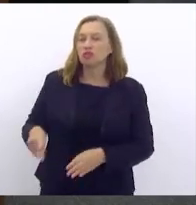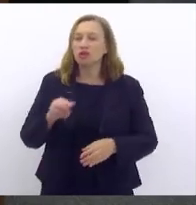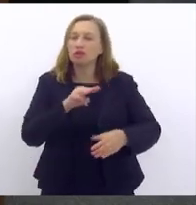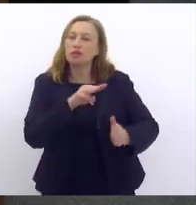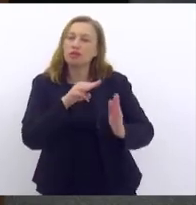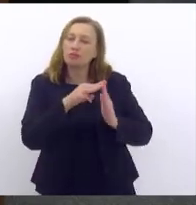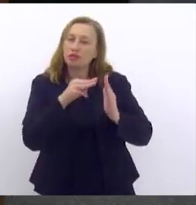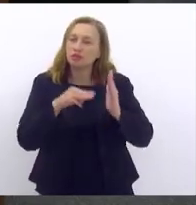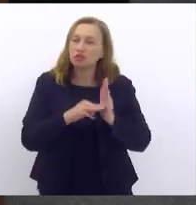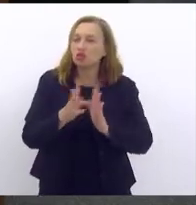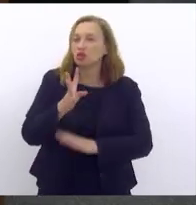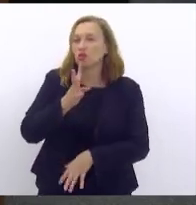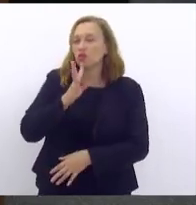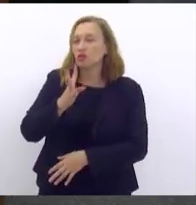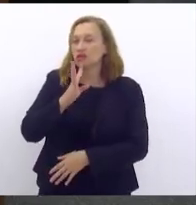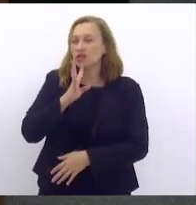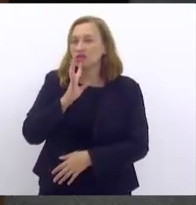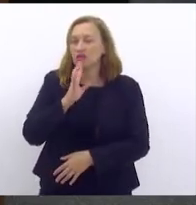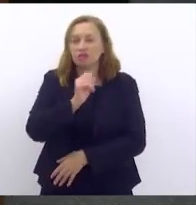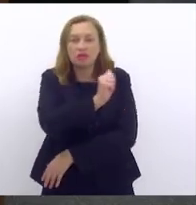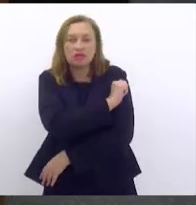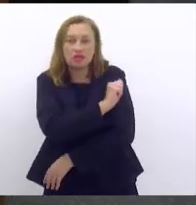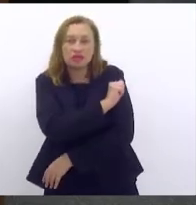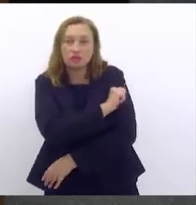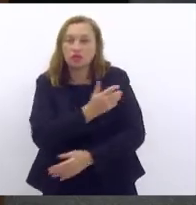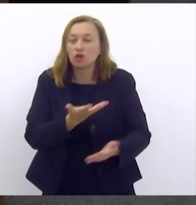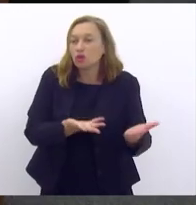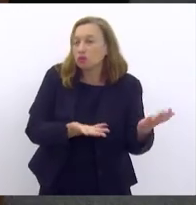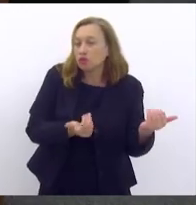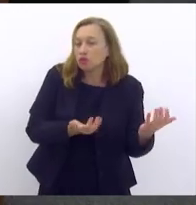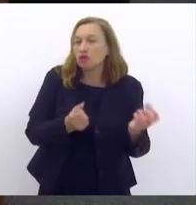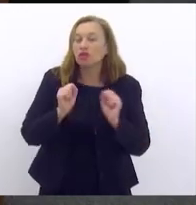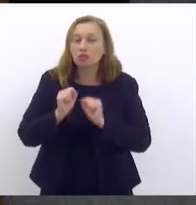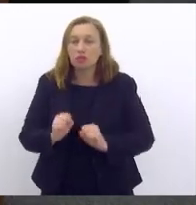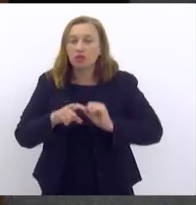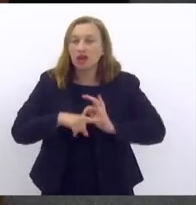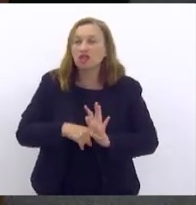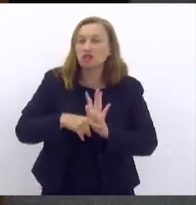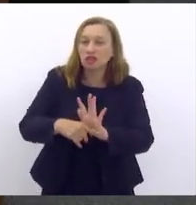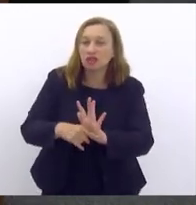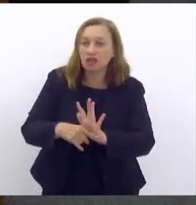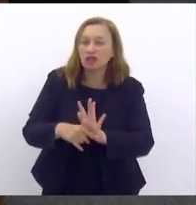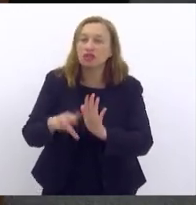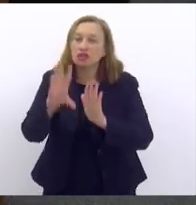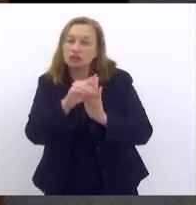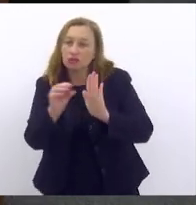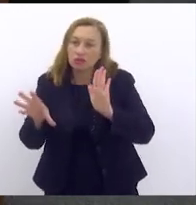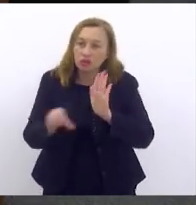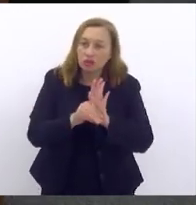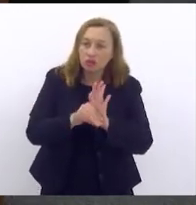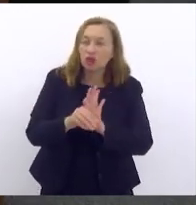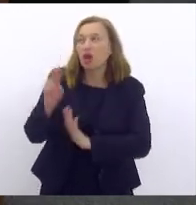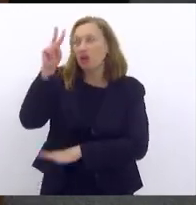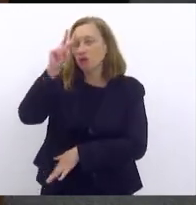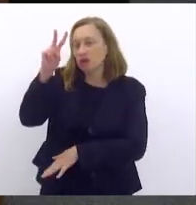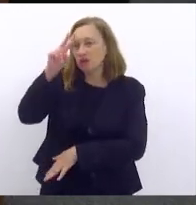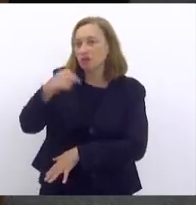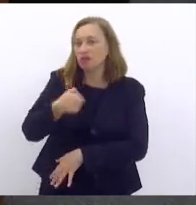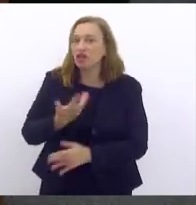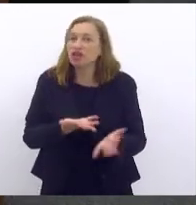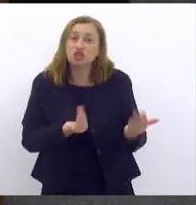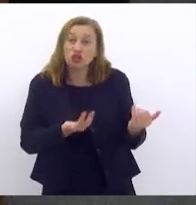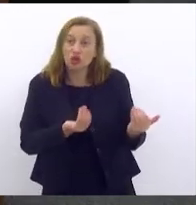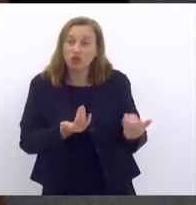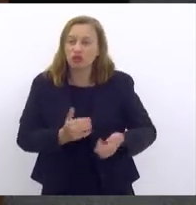que é conhecido pelos estudantes, pelos jovens, e que podem ajudá-los no conteúdo. Eu lembro, quando eu era